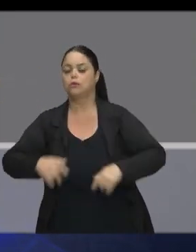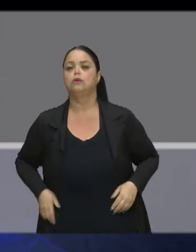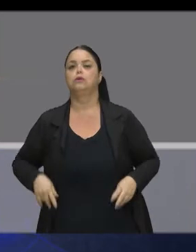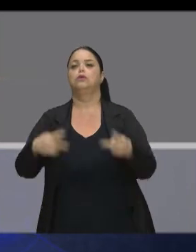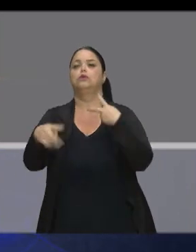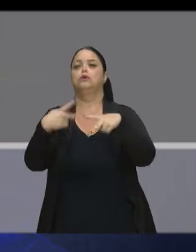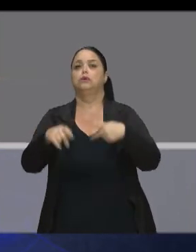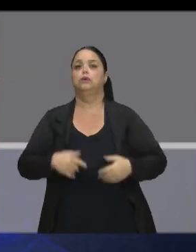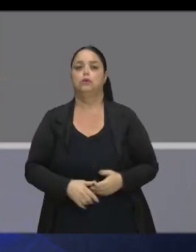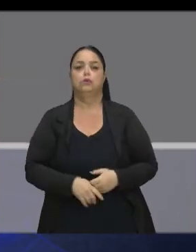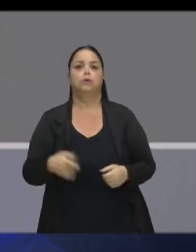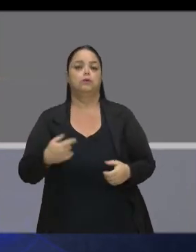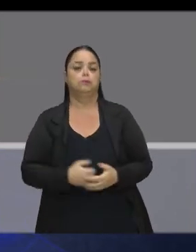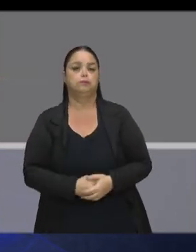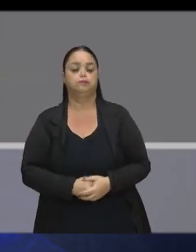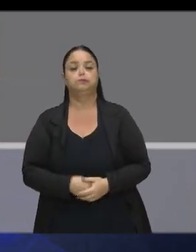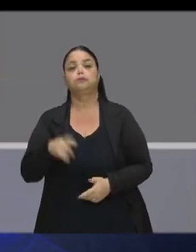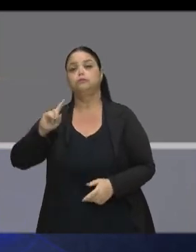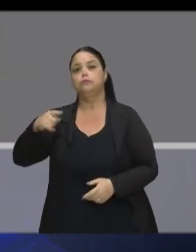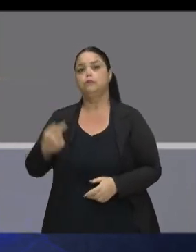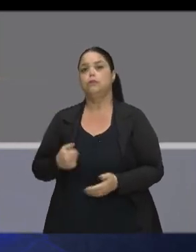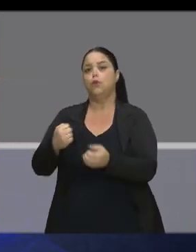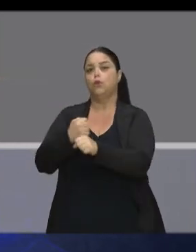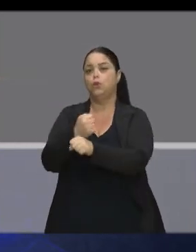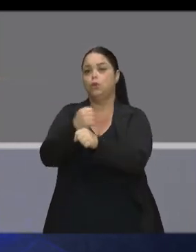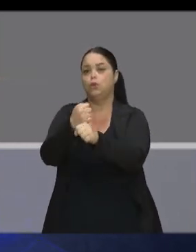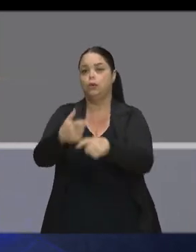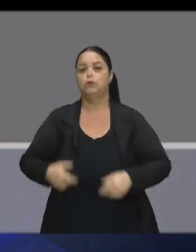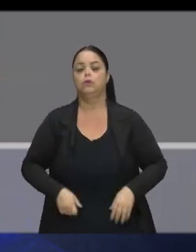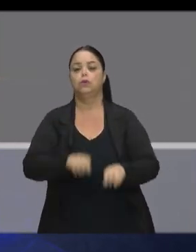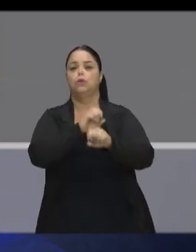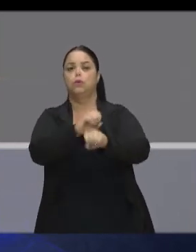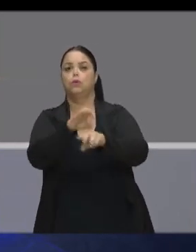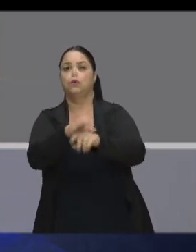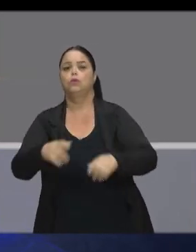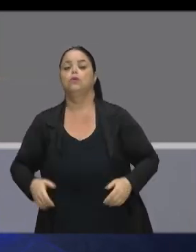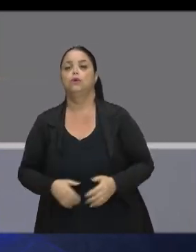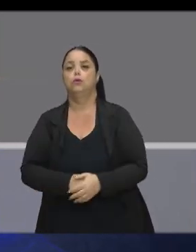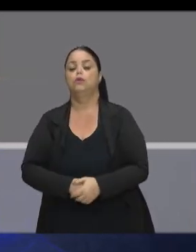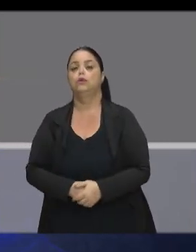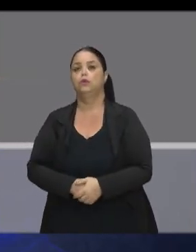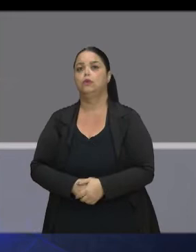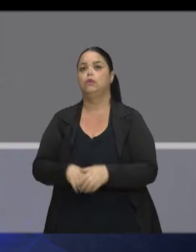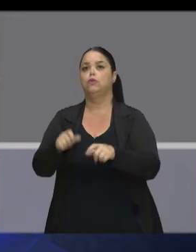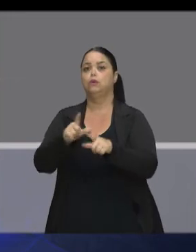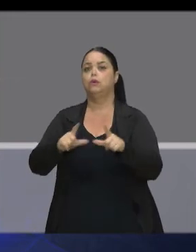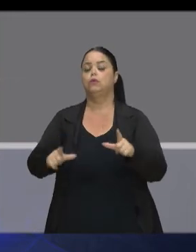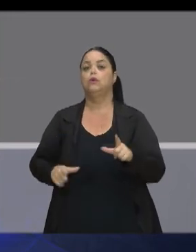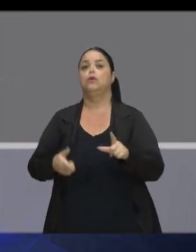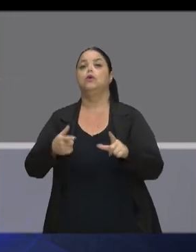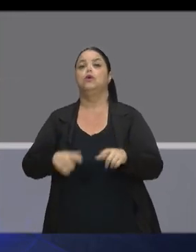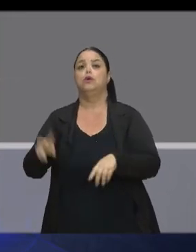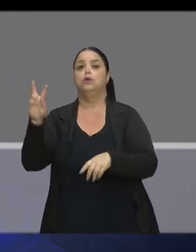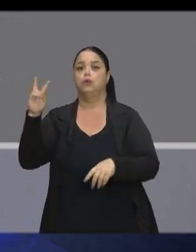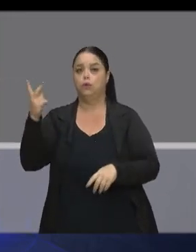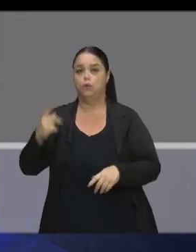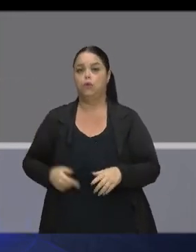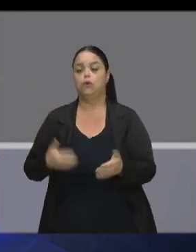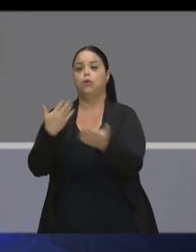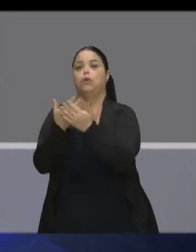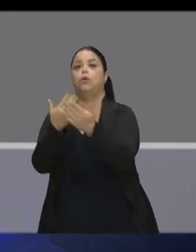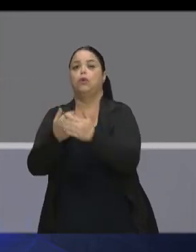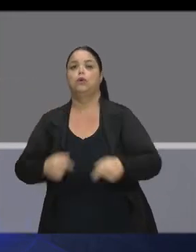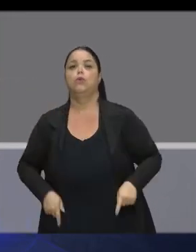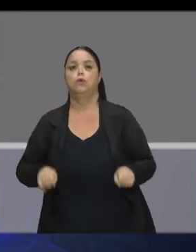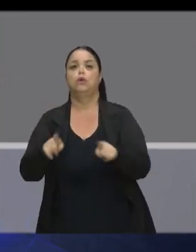dos Campos. Depois de alguns anos lecionando, ela fez licenciatura em História e, após alguns anos, se formou